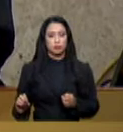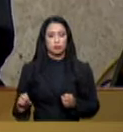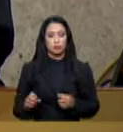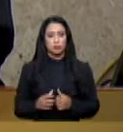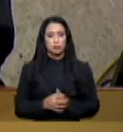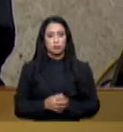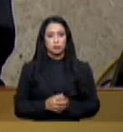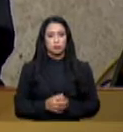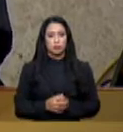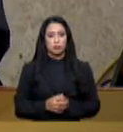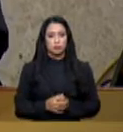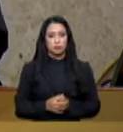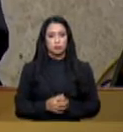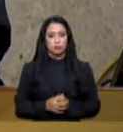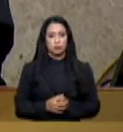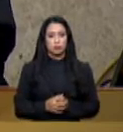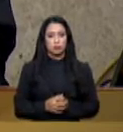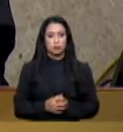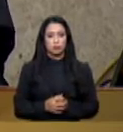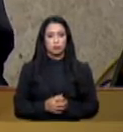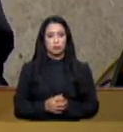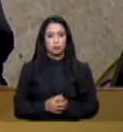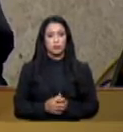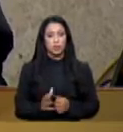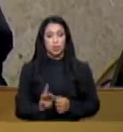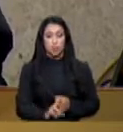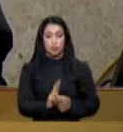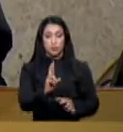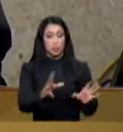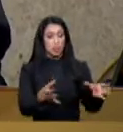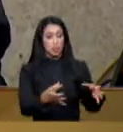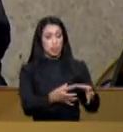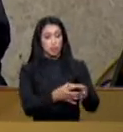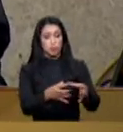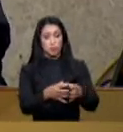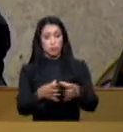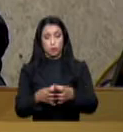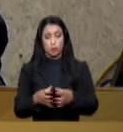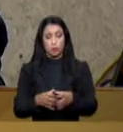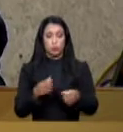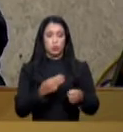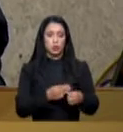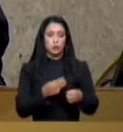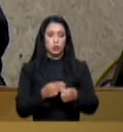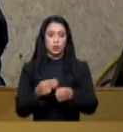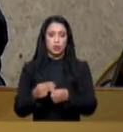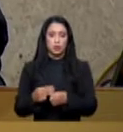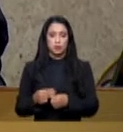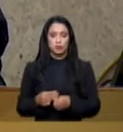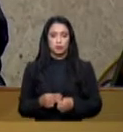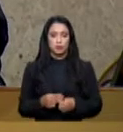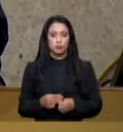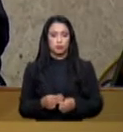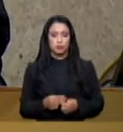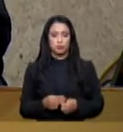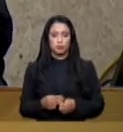de saneamento básico. Bloco de referência, agrupamento de municípios não necessariamente